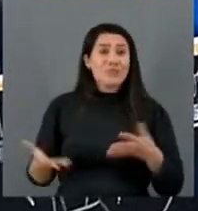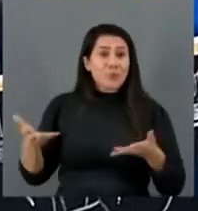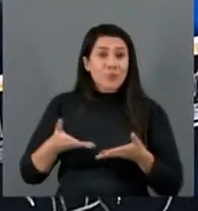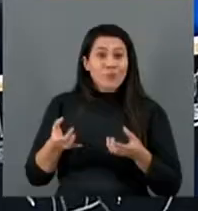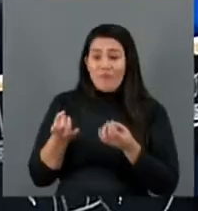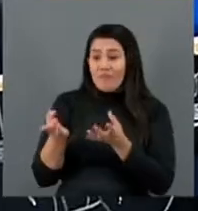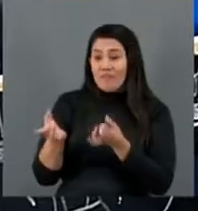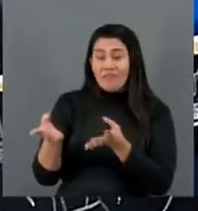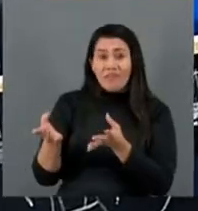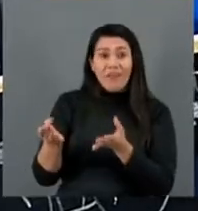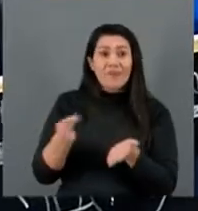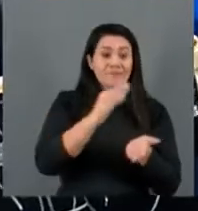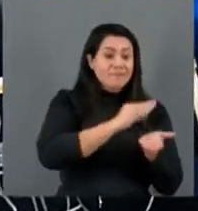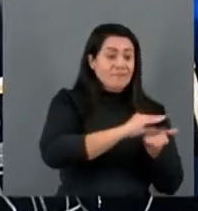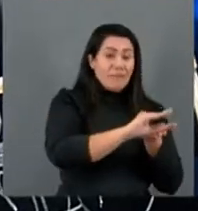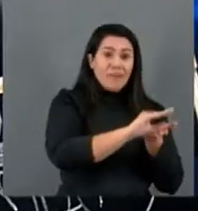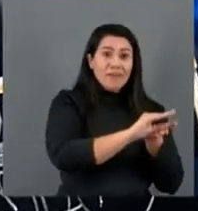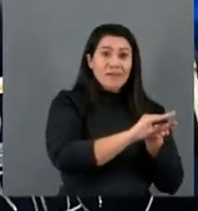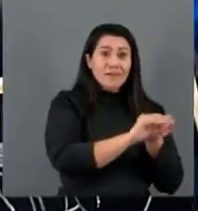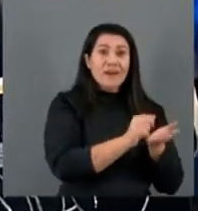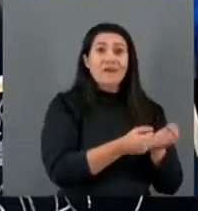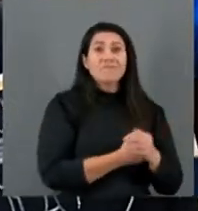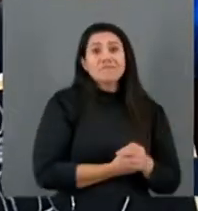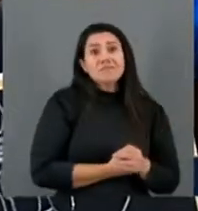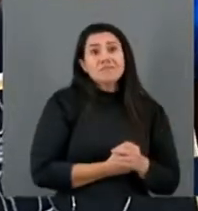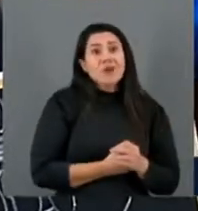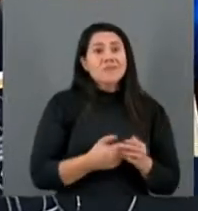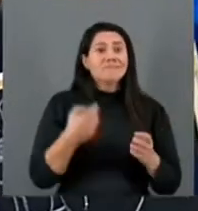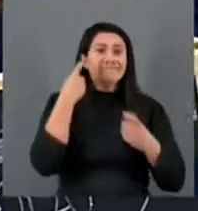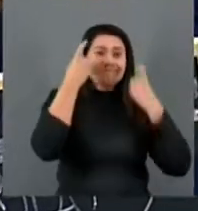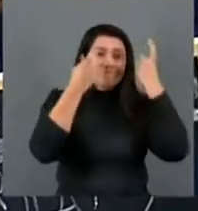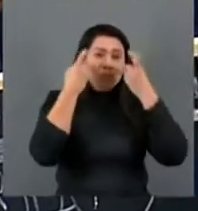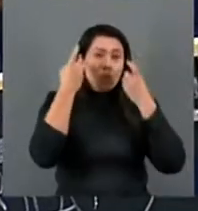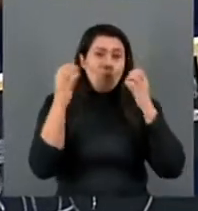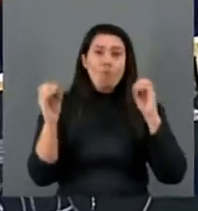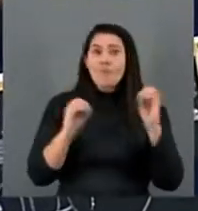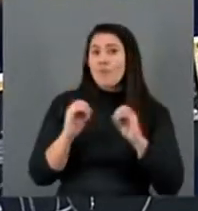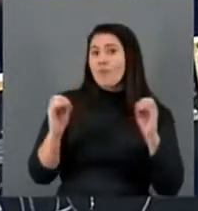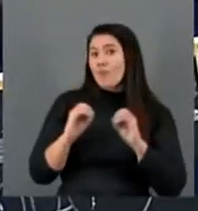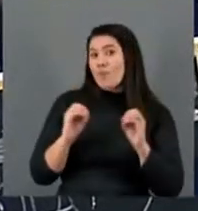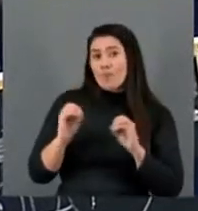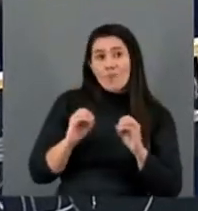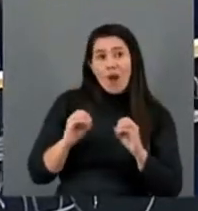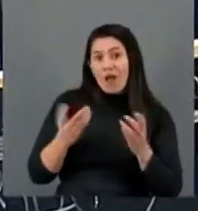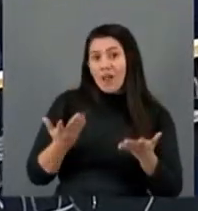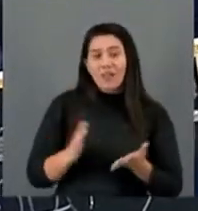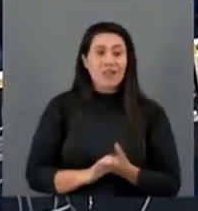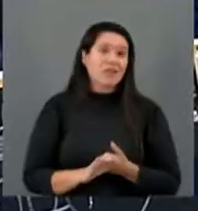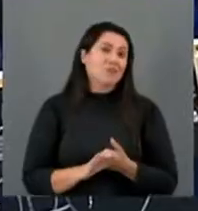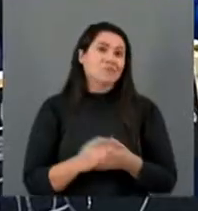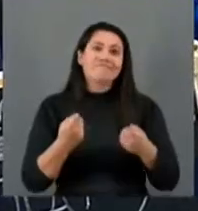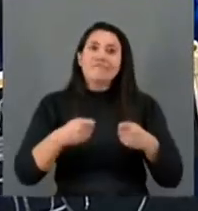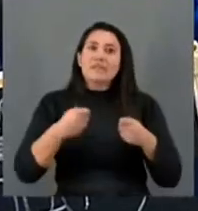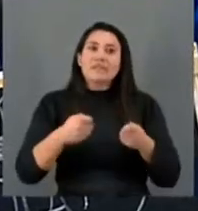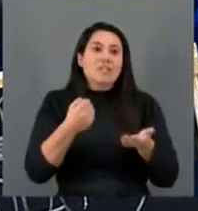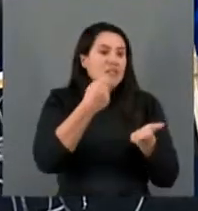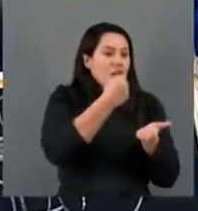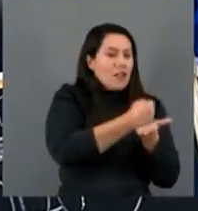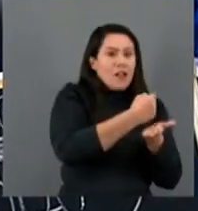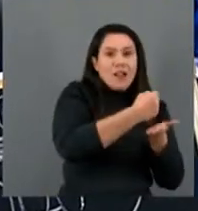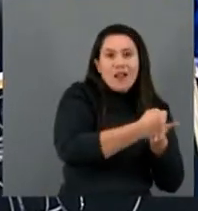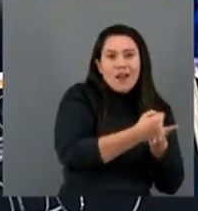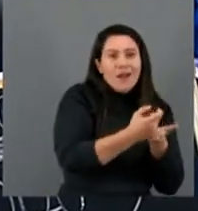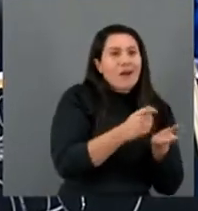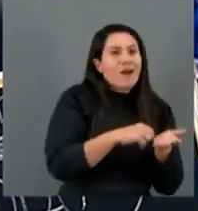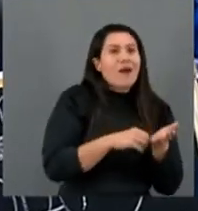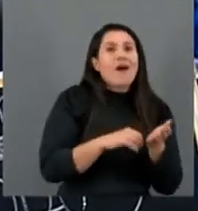financeira. Não vai ter uma preocupação, não vai ter licença ambiental, não vai ter delegacia do trabalho, não vai ter